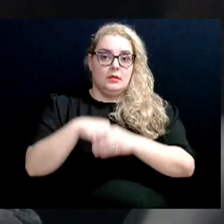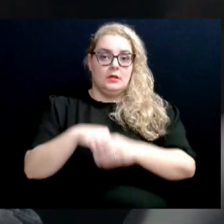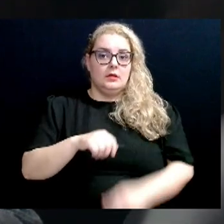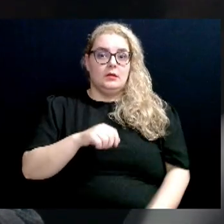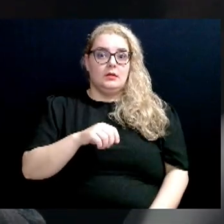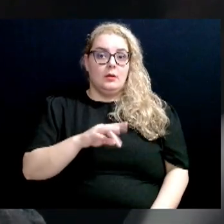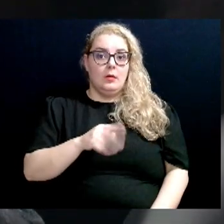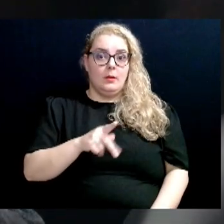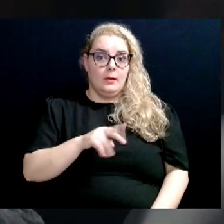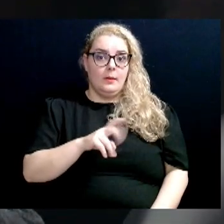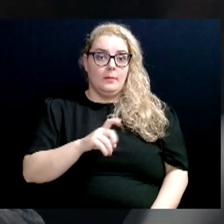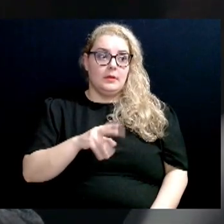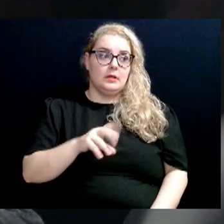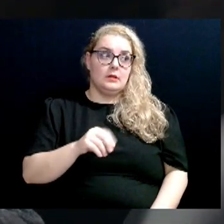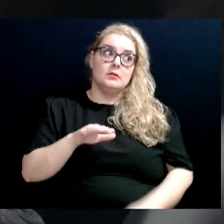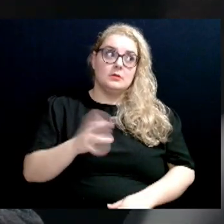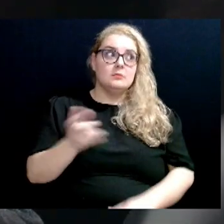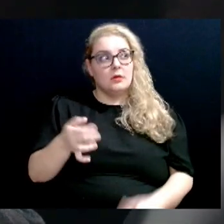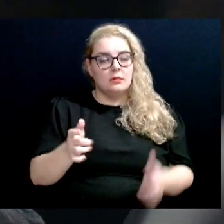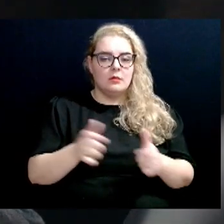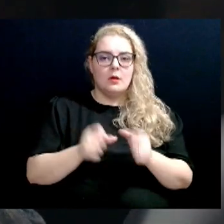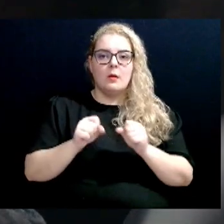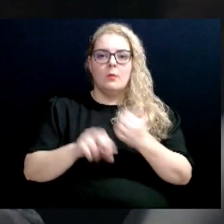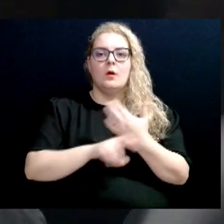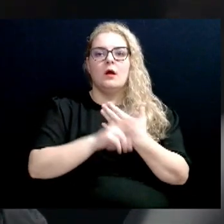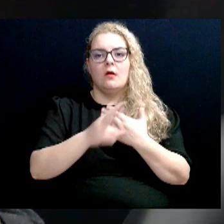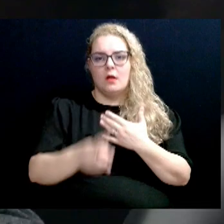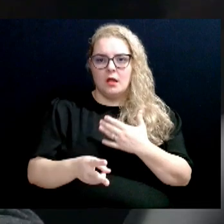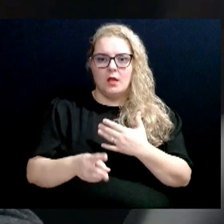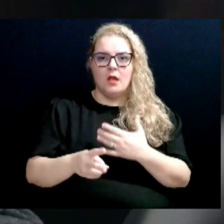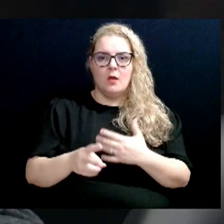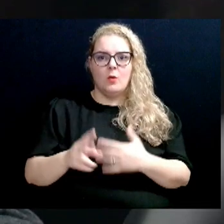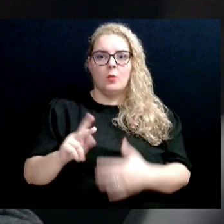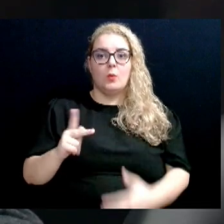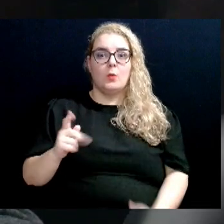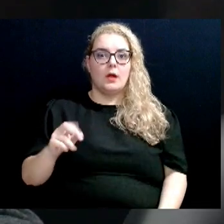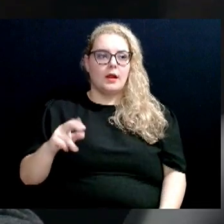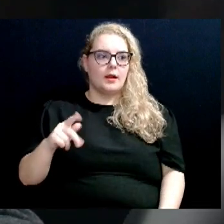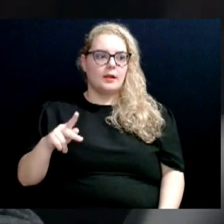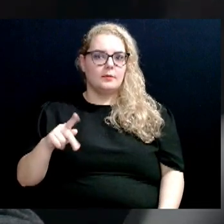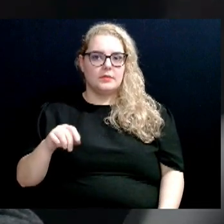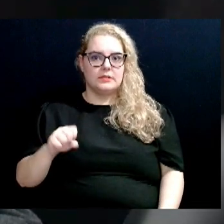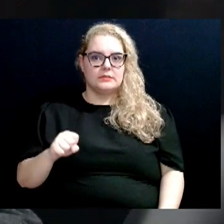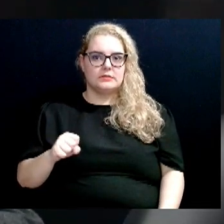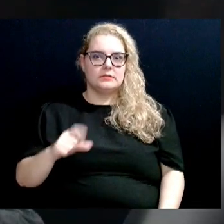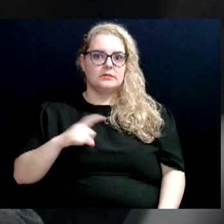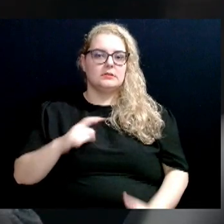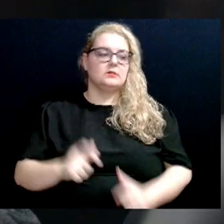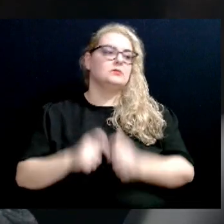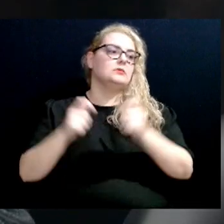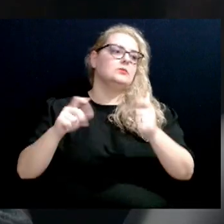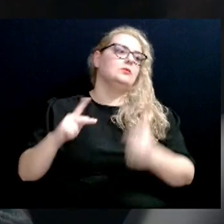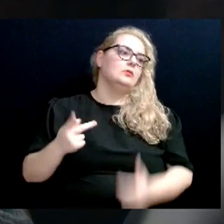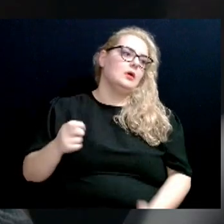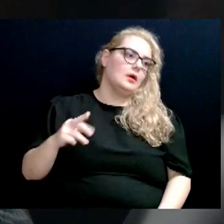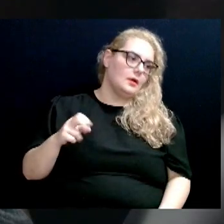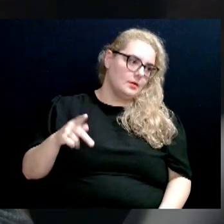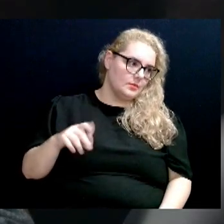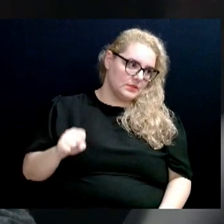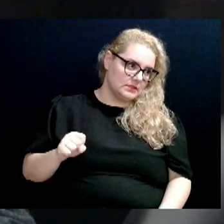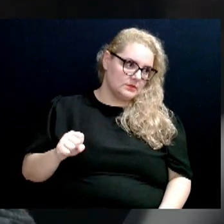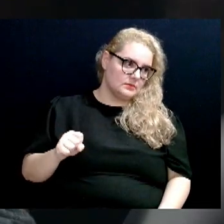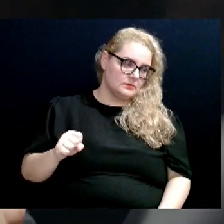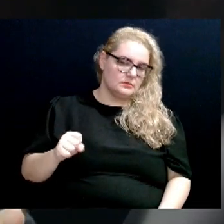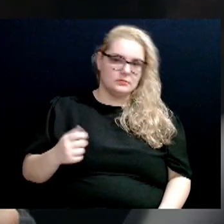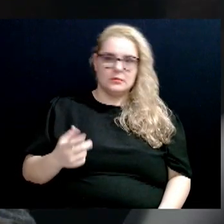menor, ele pode levar a pessoa que tem um herpes a aflorar esse herpes. Olha isso. Então a gente não dá arginina para quem